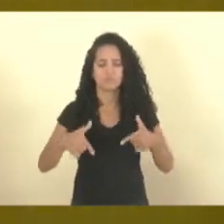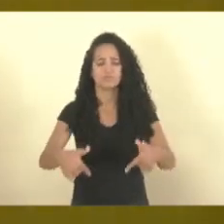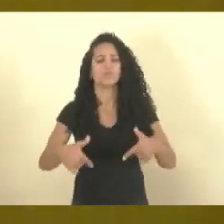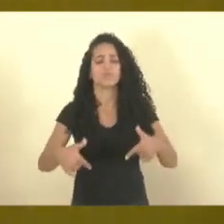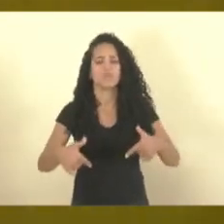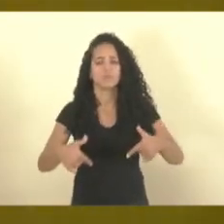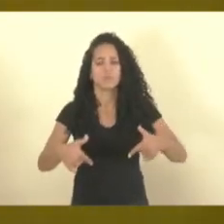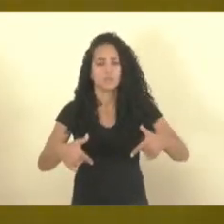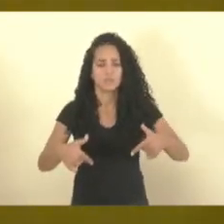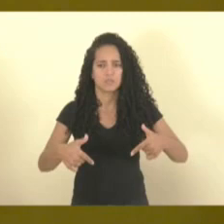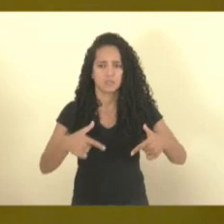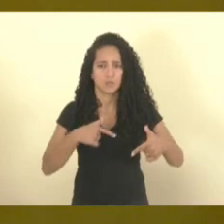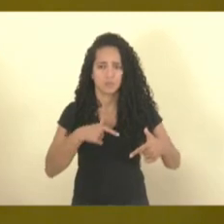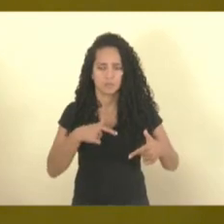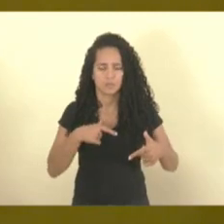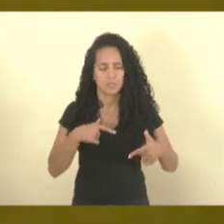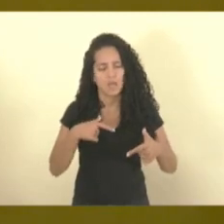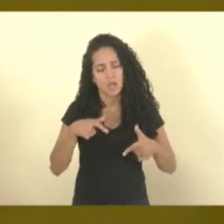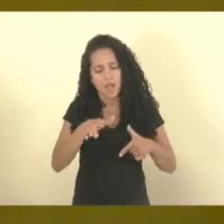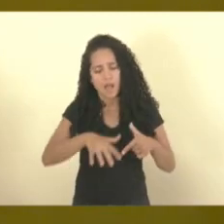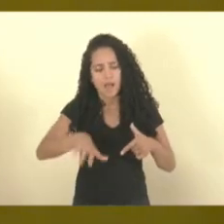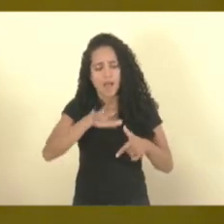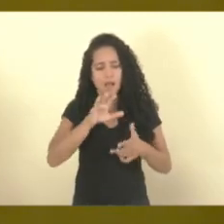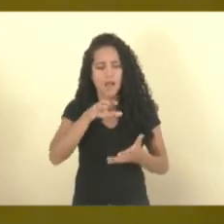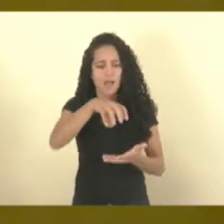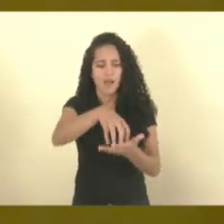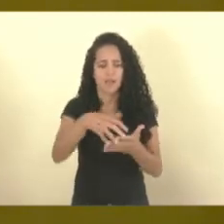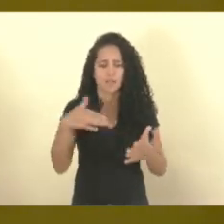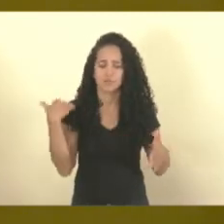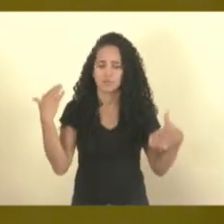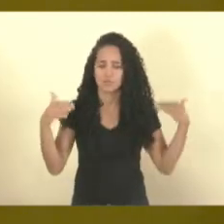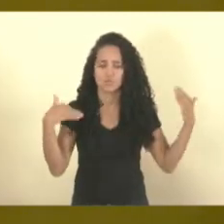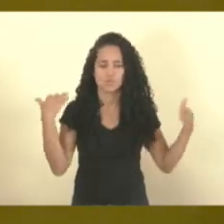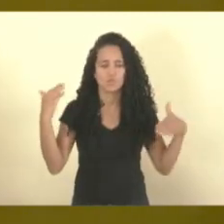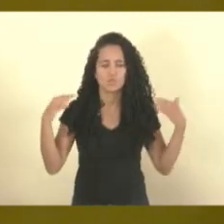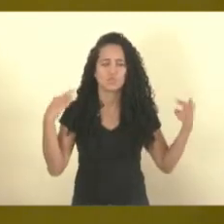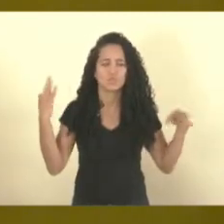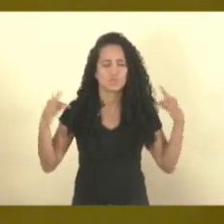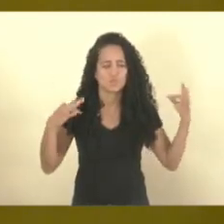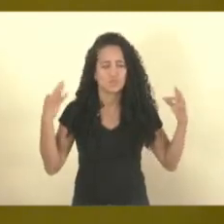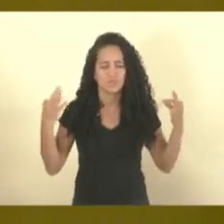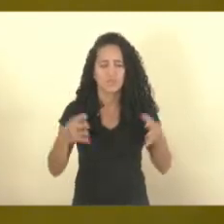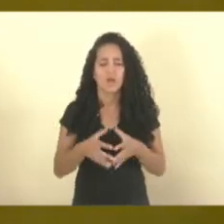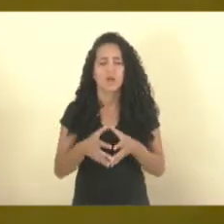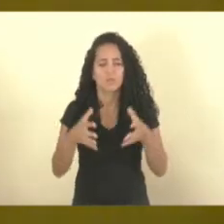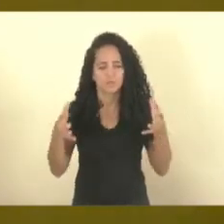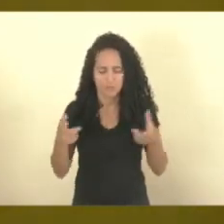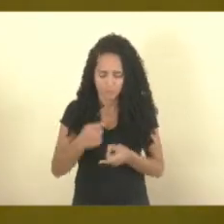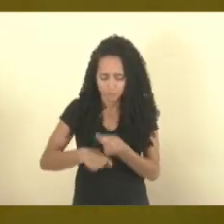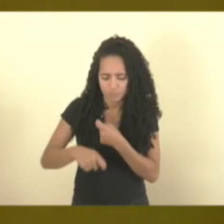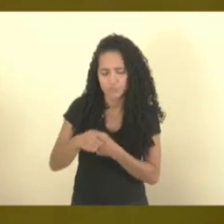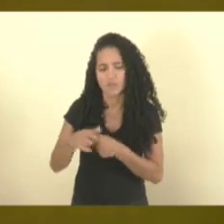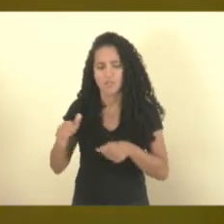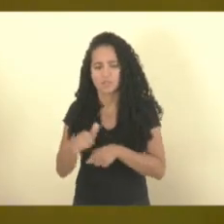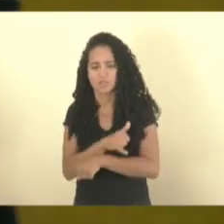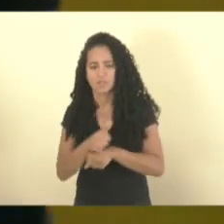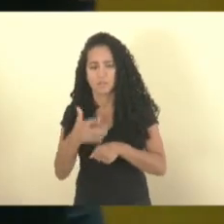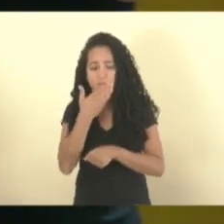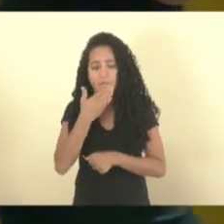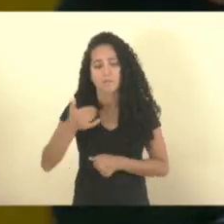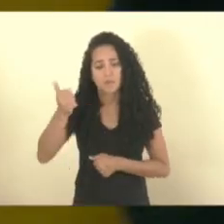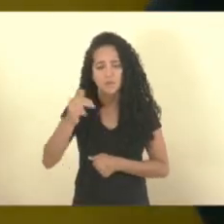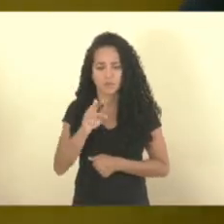reforma tributária. O setor do turismo vai ser fundamental para que a economia do Espírito Santo se reinvente. Então, eu